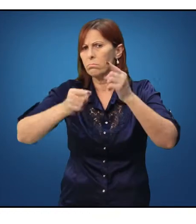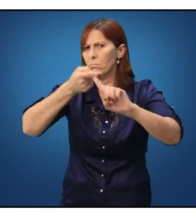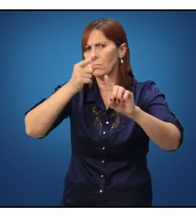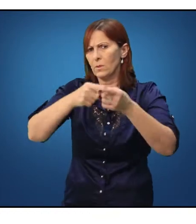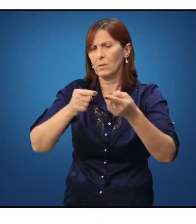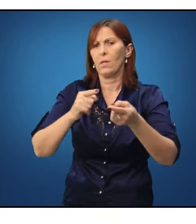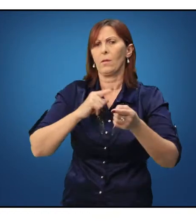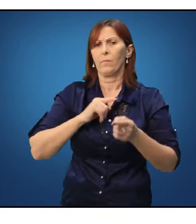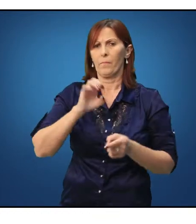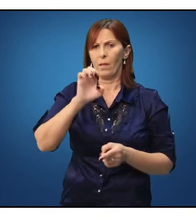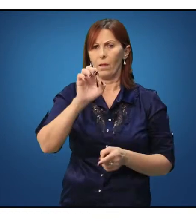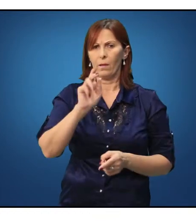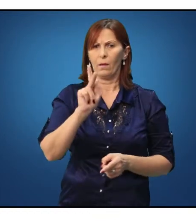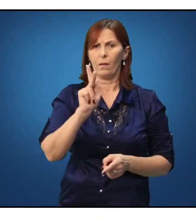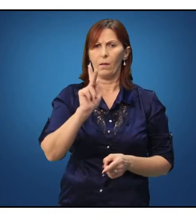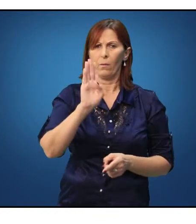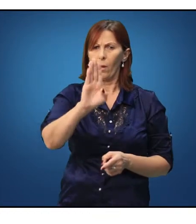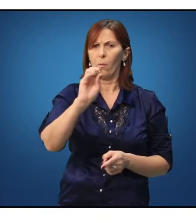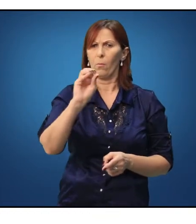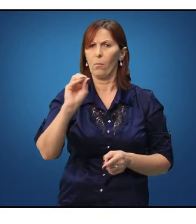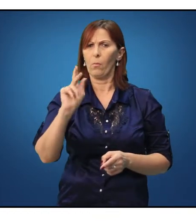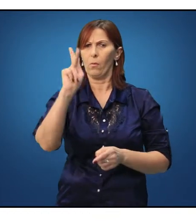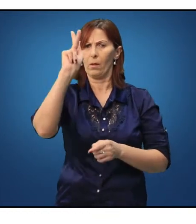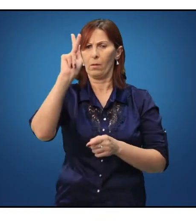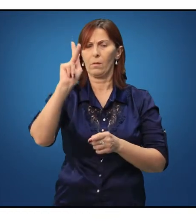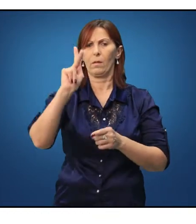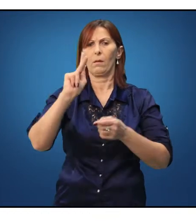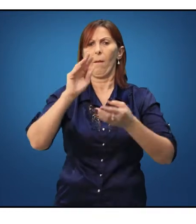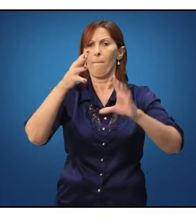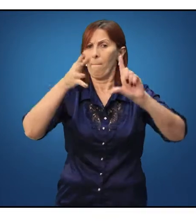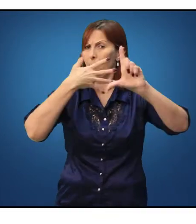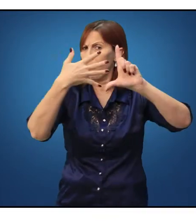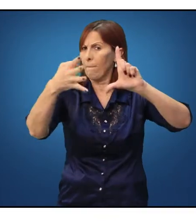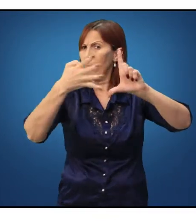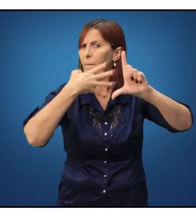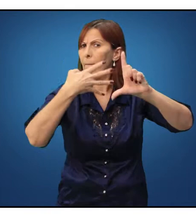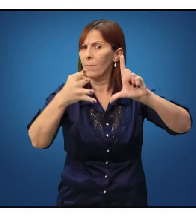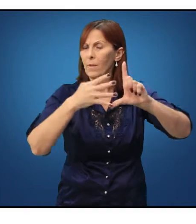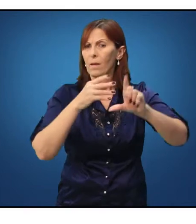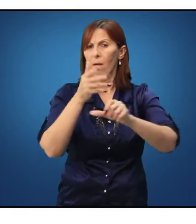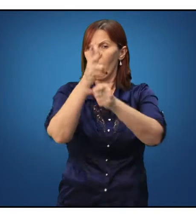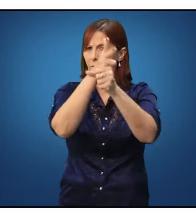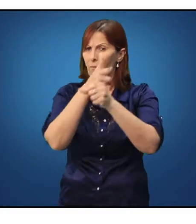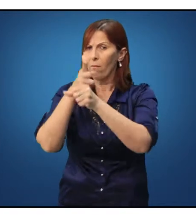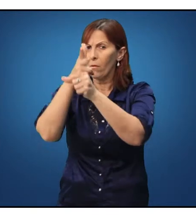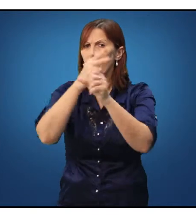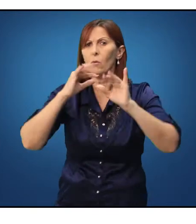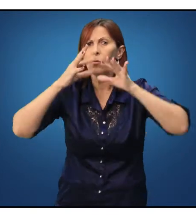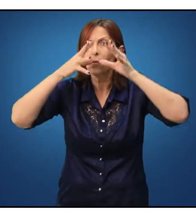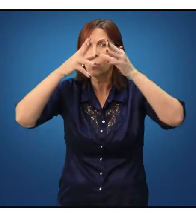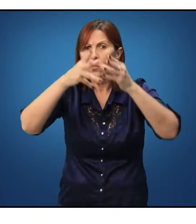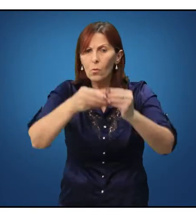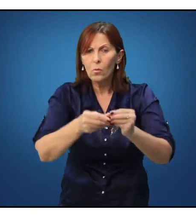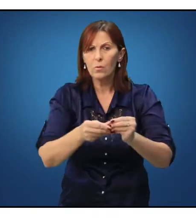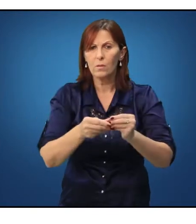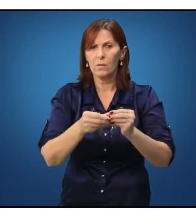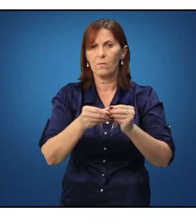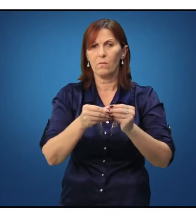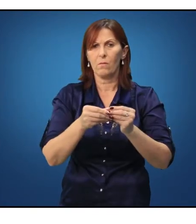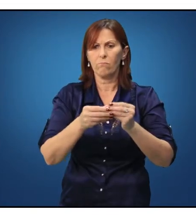vai ter o e-book. Teremos as atividades na plataforma, teremos também essas videoaulas e todas vão